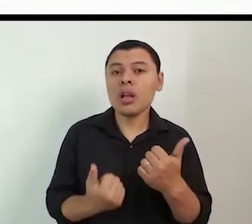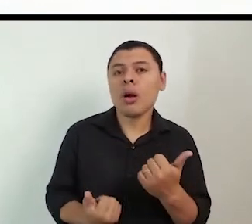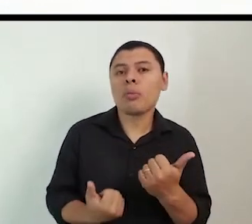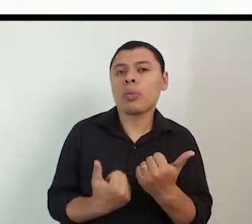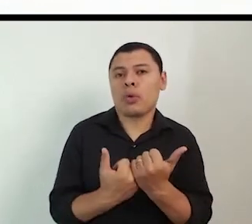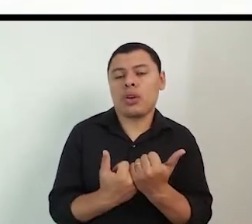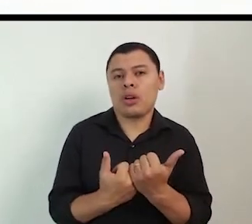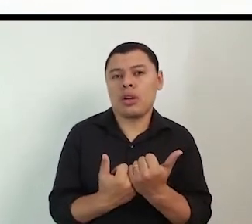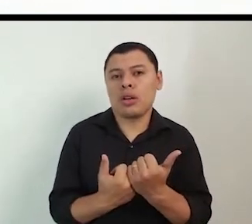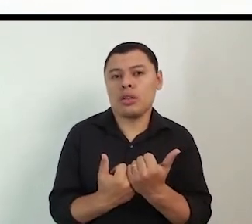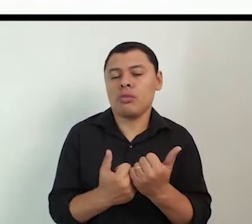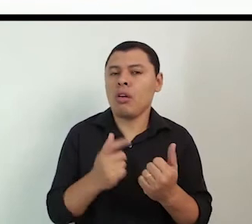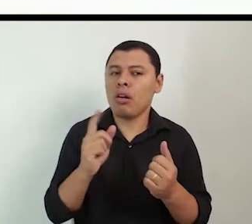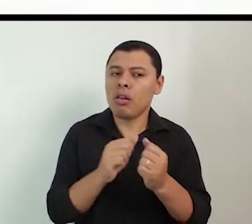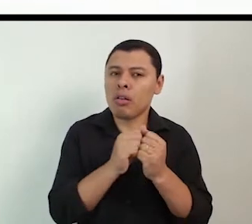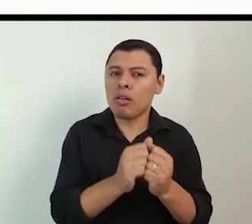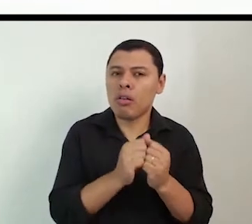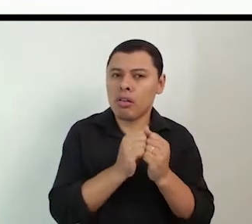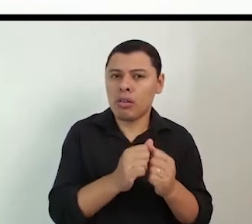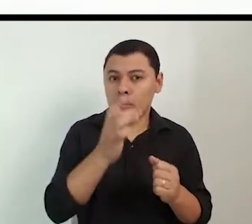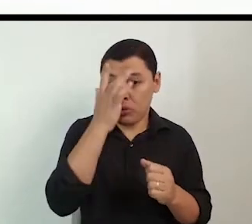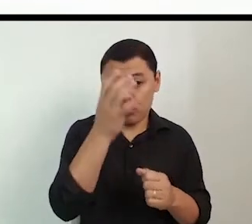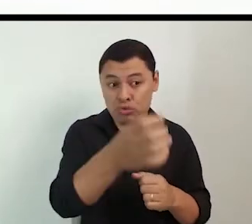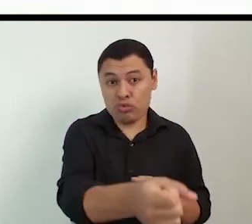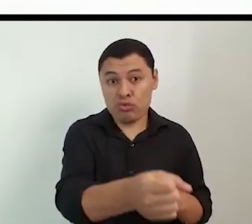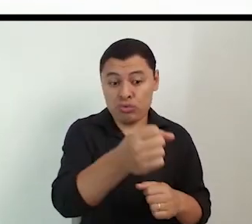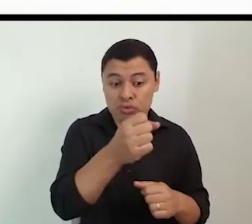justamente esse acompanhamento, né, quando a pessoa é contratada.